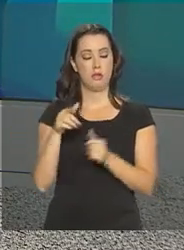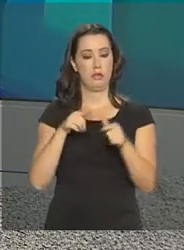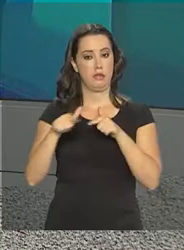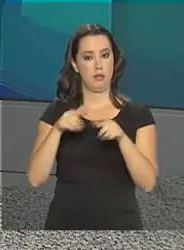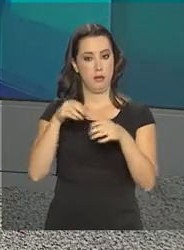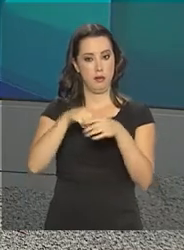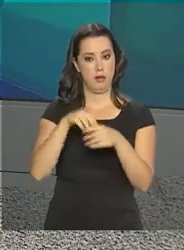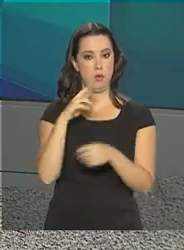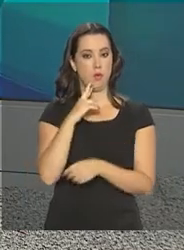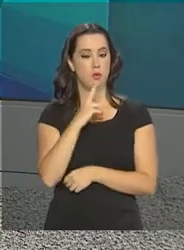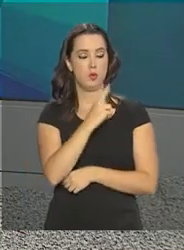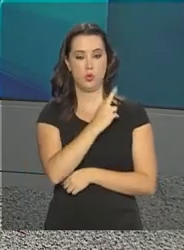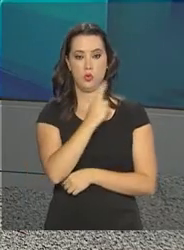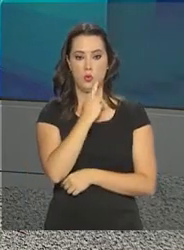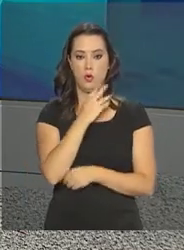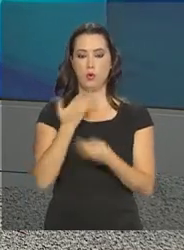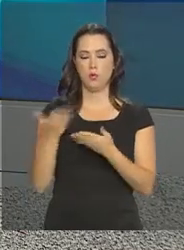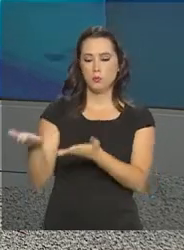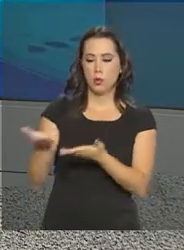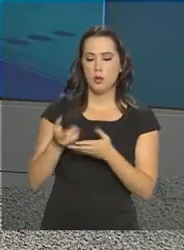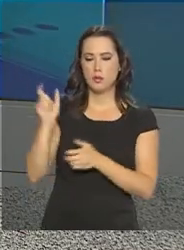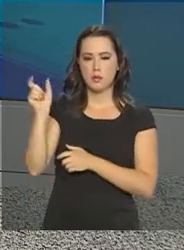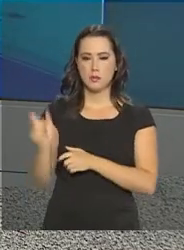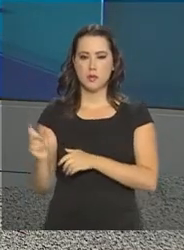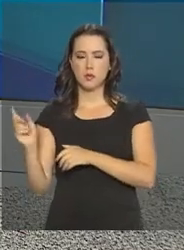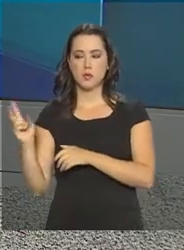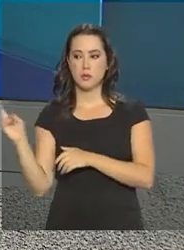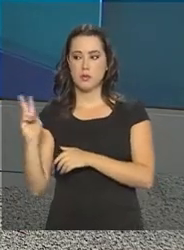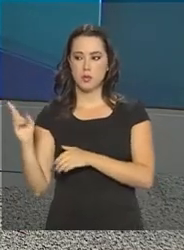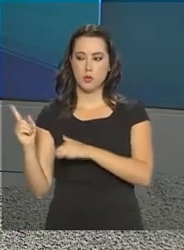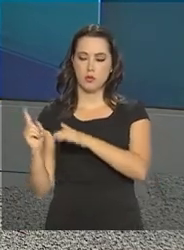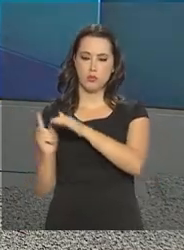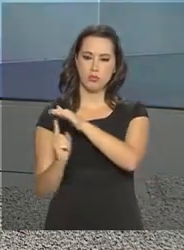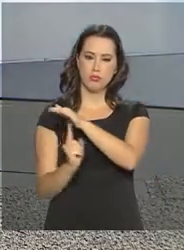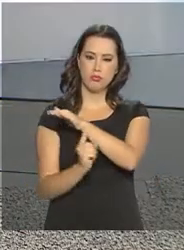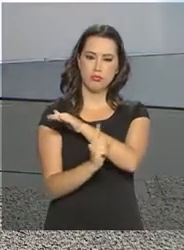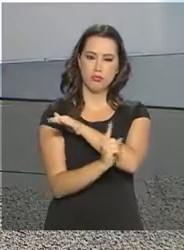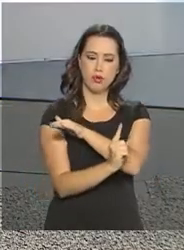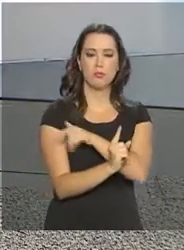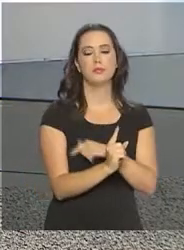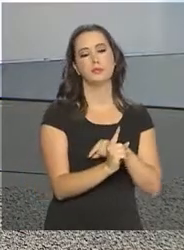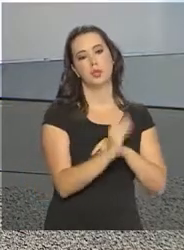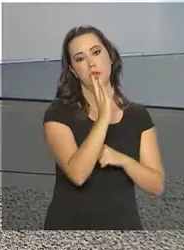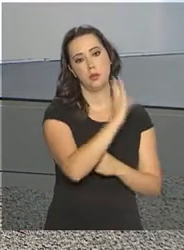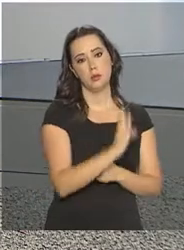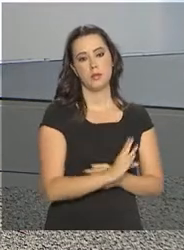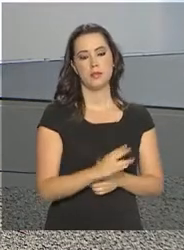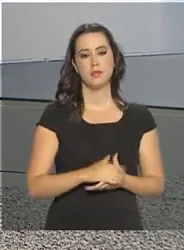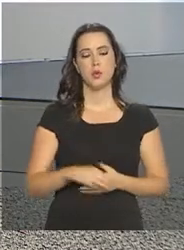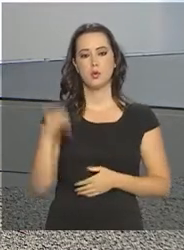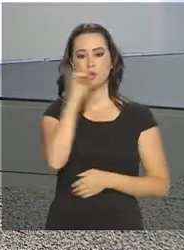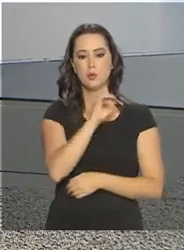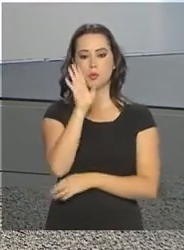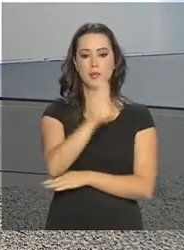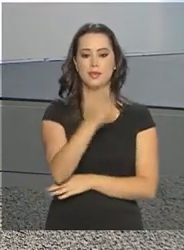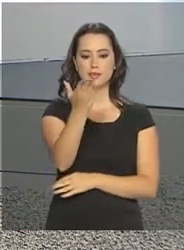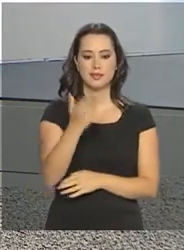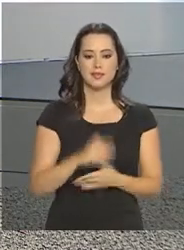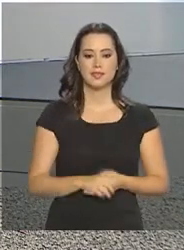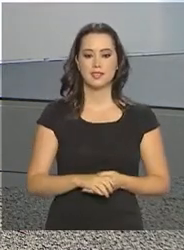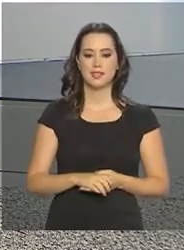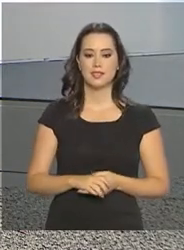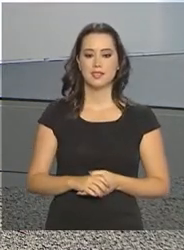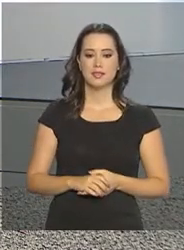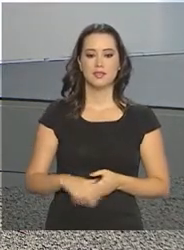em roraima no contexto de acolhimento dos refugiados venezuelanos o la gabriela boa tarde